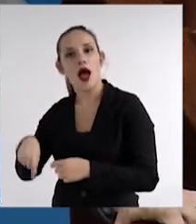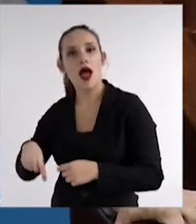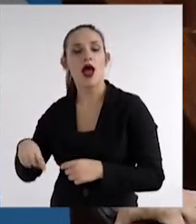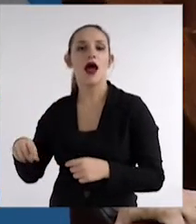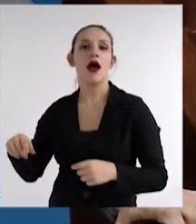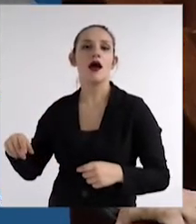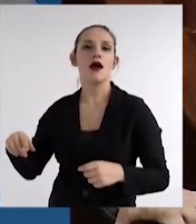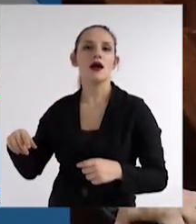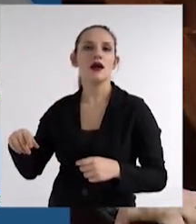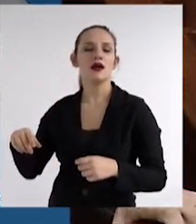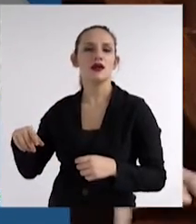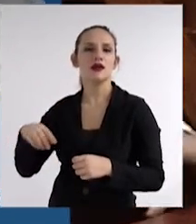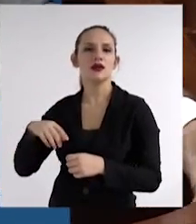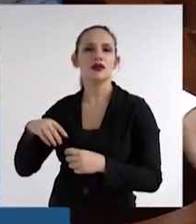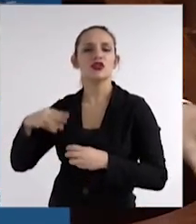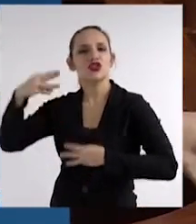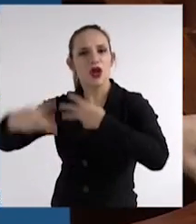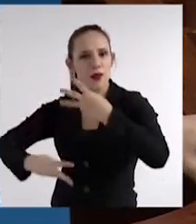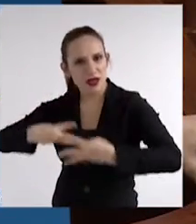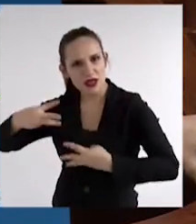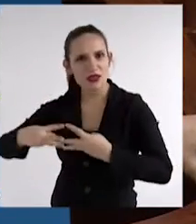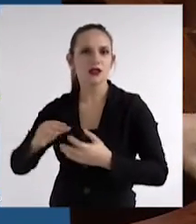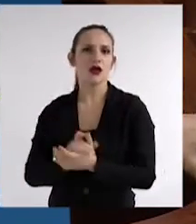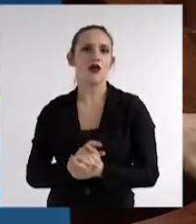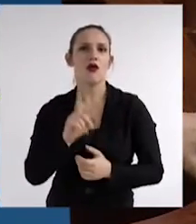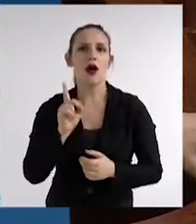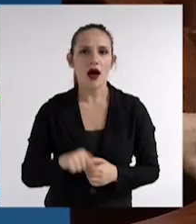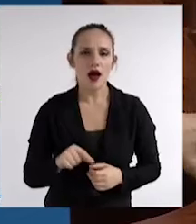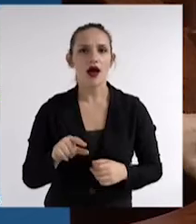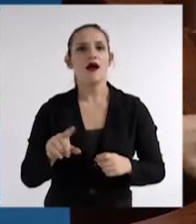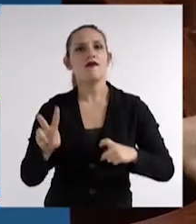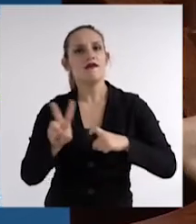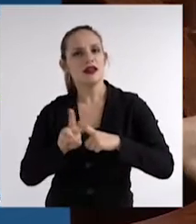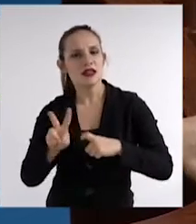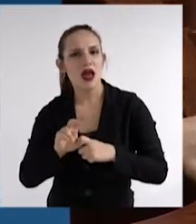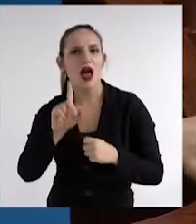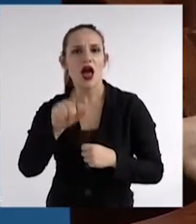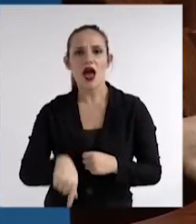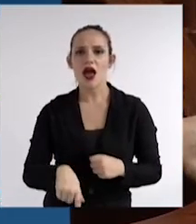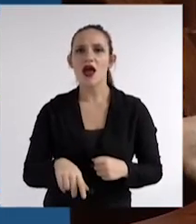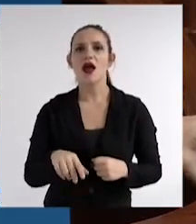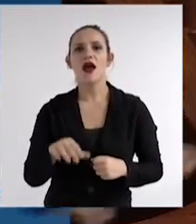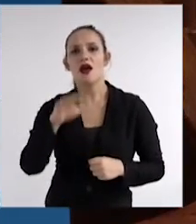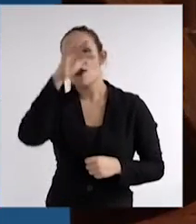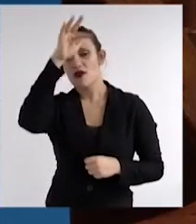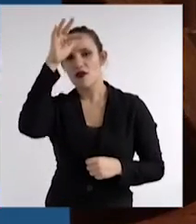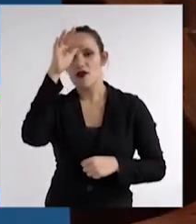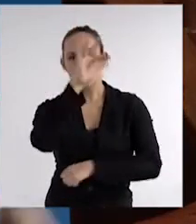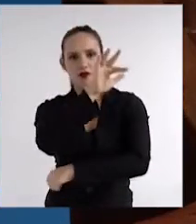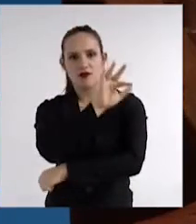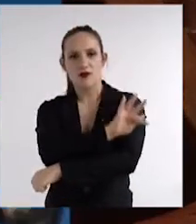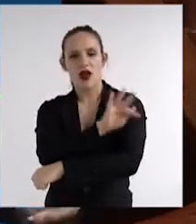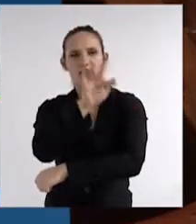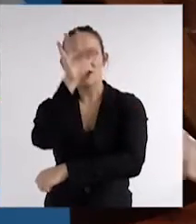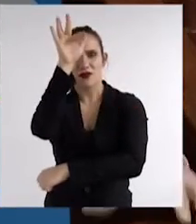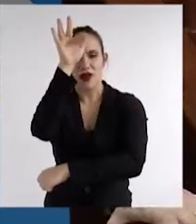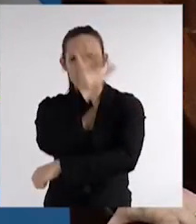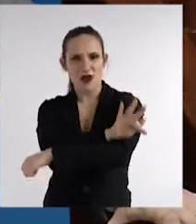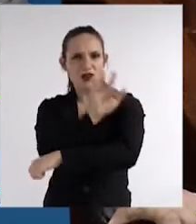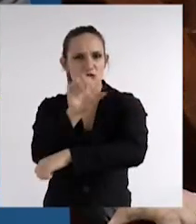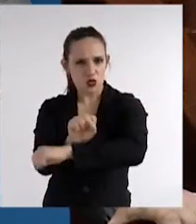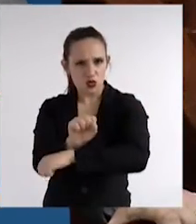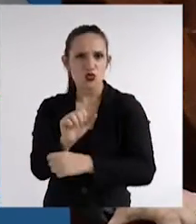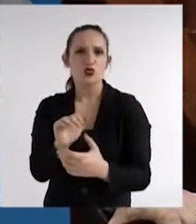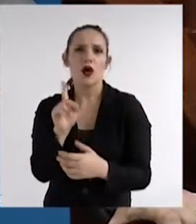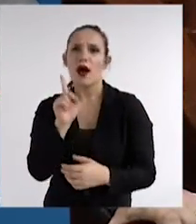em Vicentina, é em Glória de Dourados, é em Fátima do Sul, é em toda a região